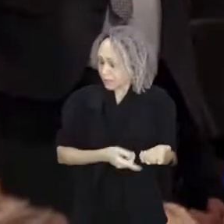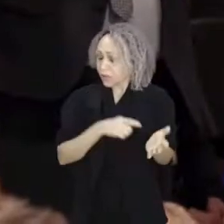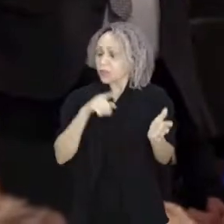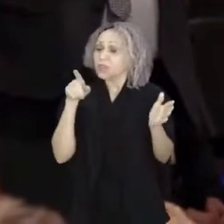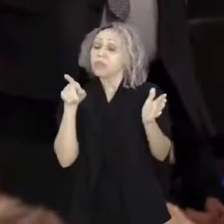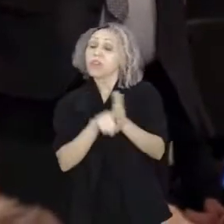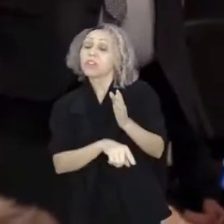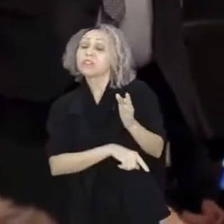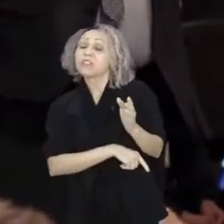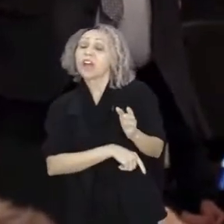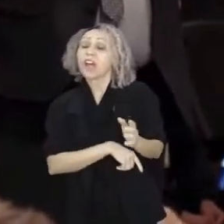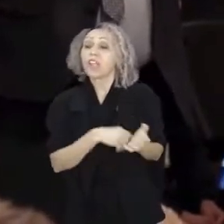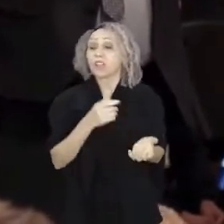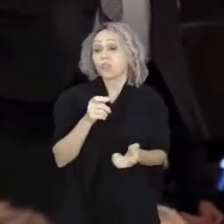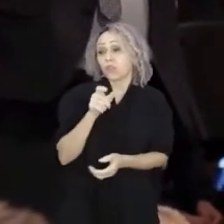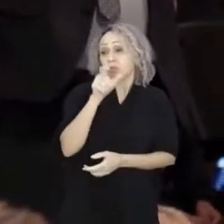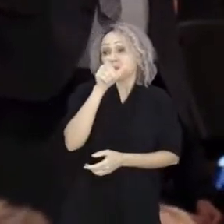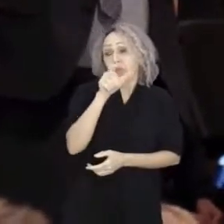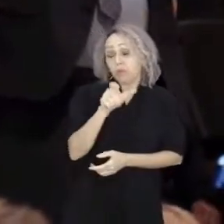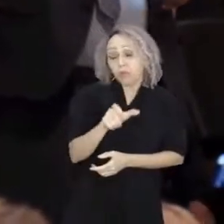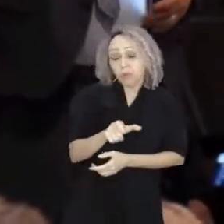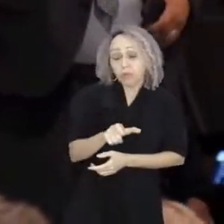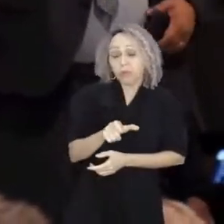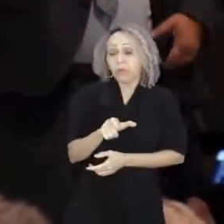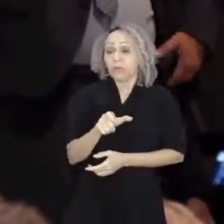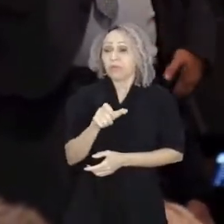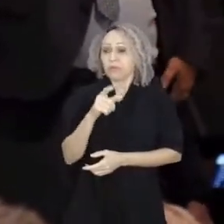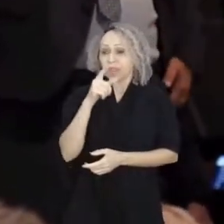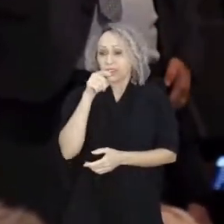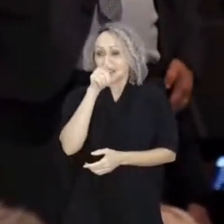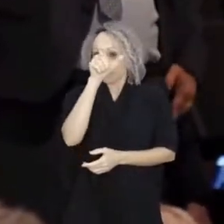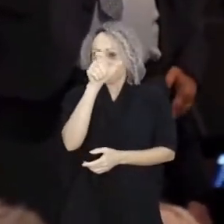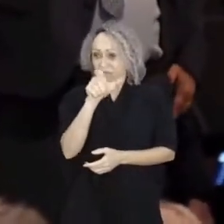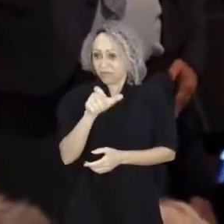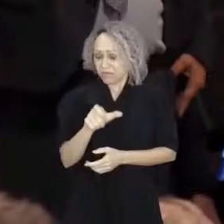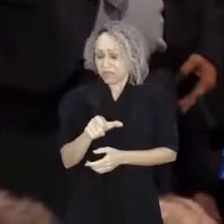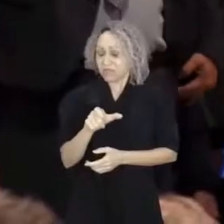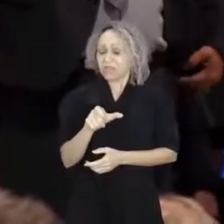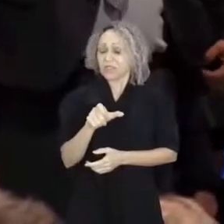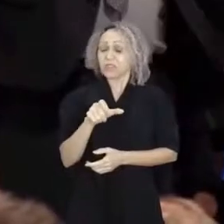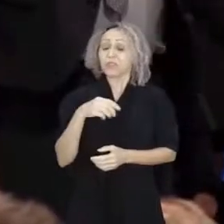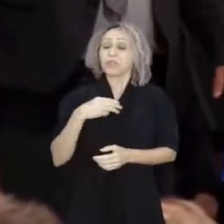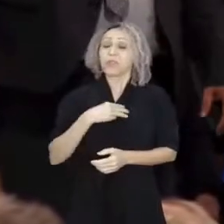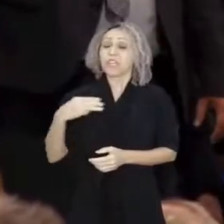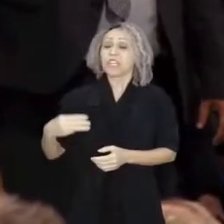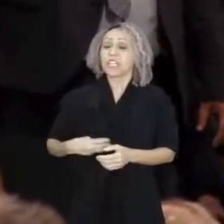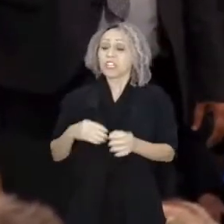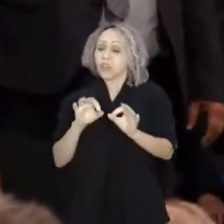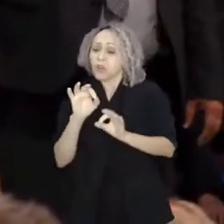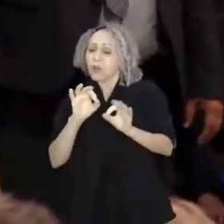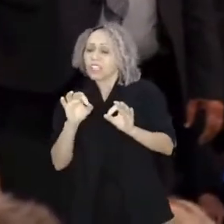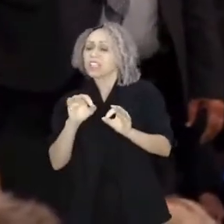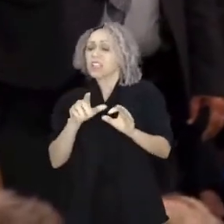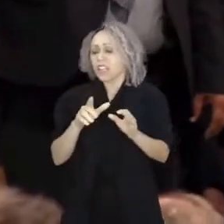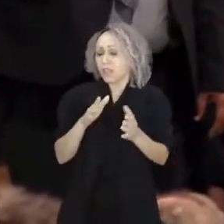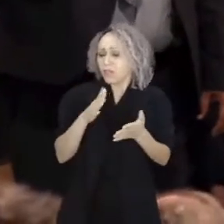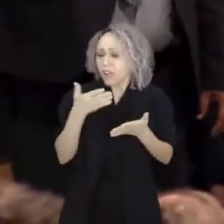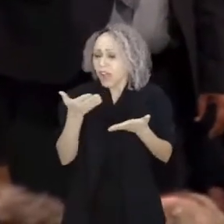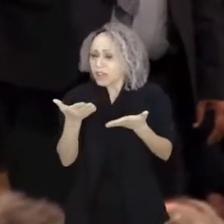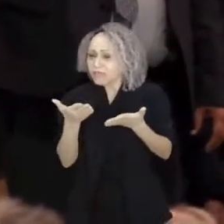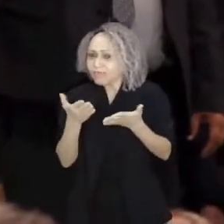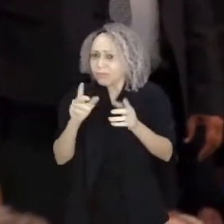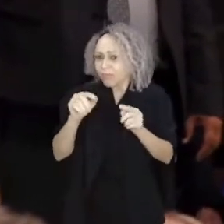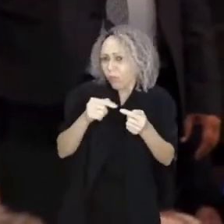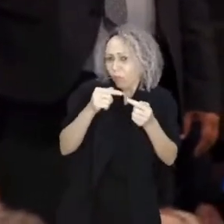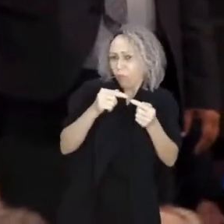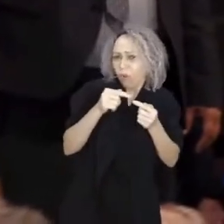técnico para poder acalmar os ânimos do mercado? Essa é a minha pergunta para o senhor. E para o ministro Flávio Dino, eu queria saber quando que